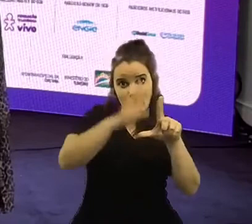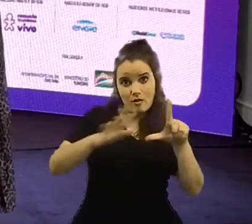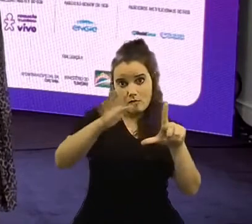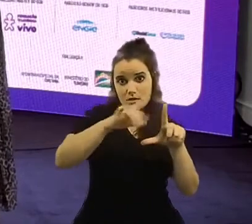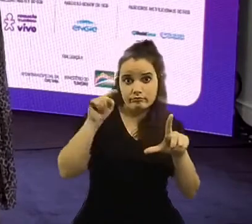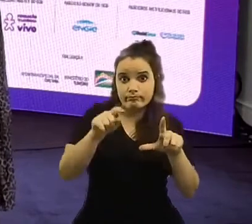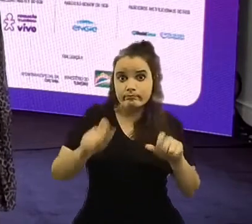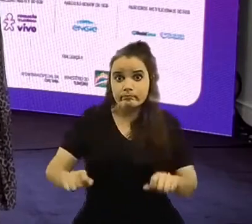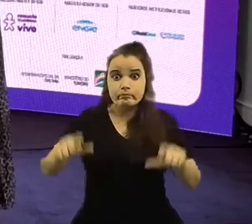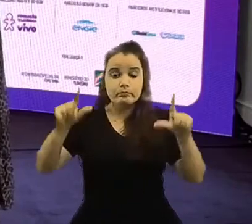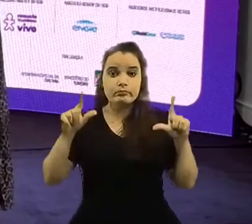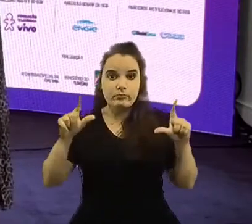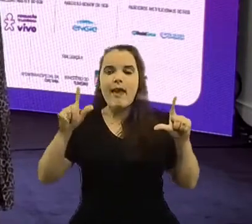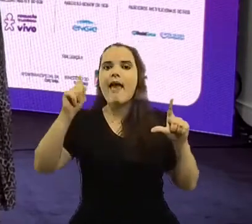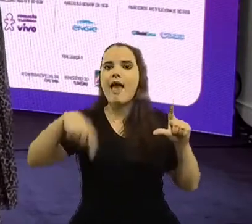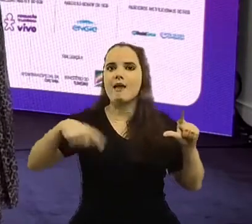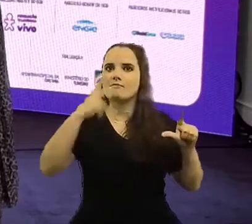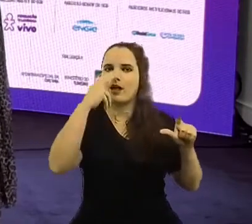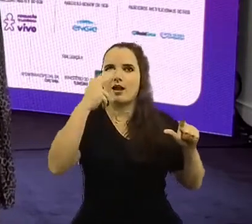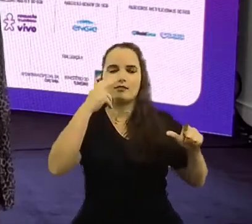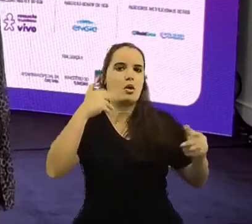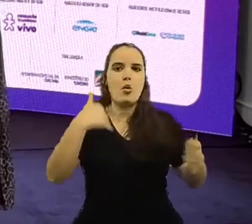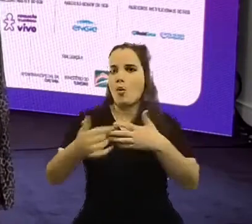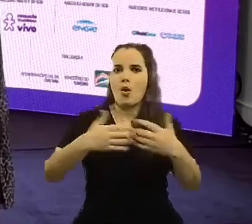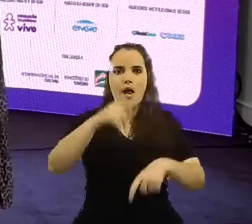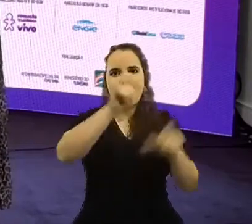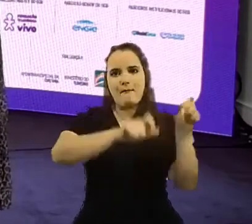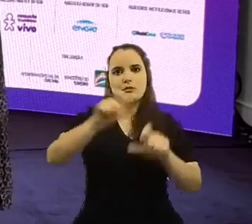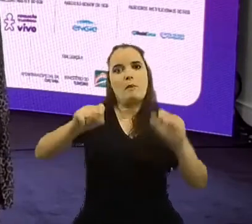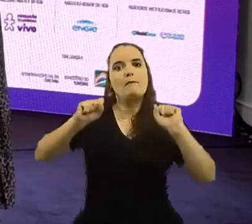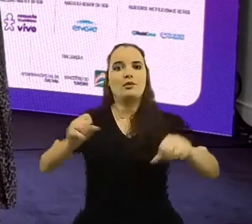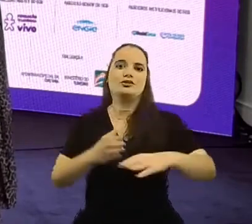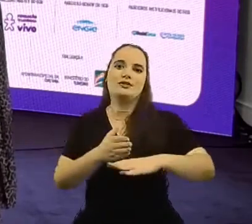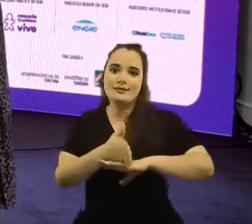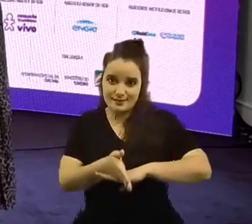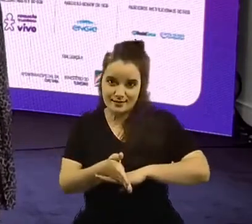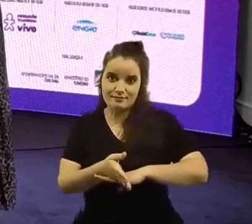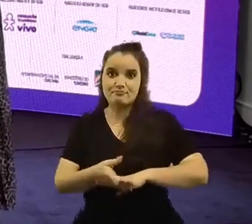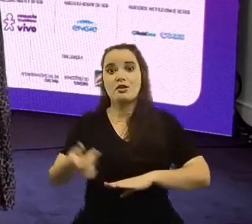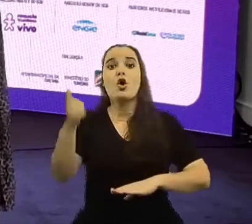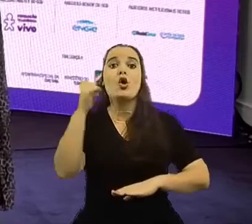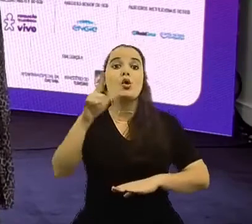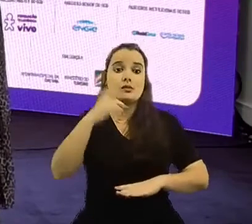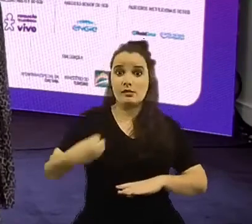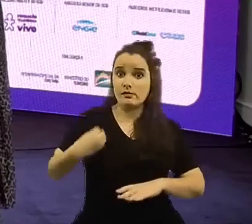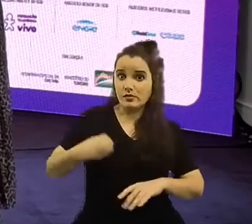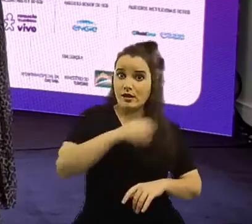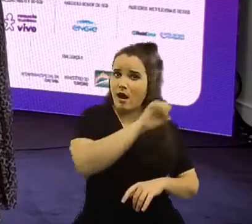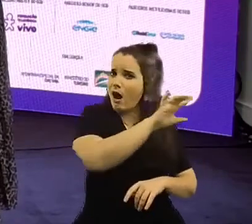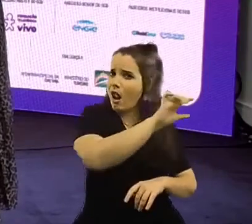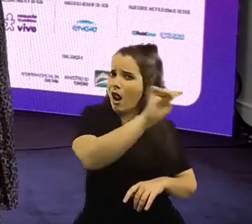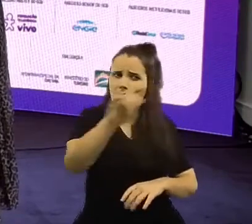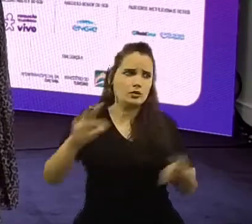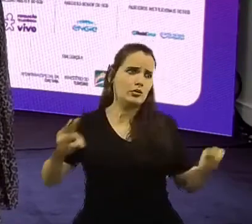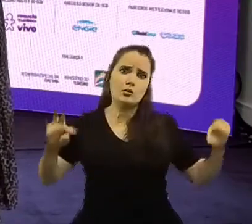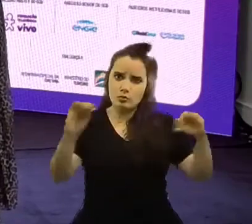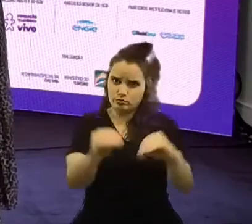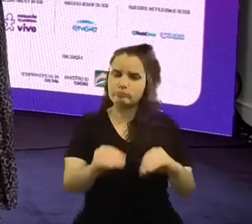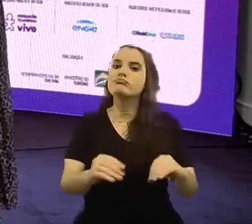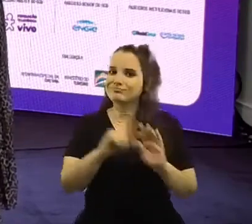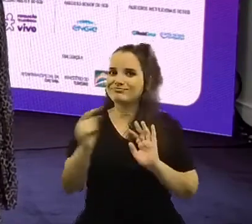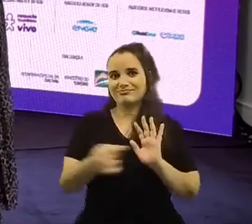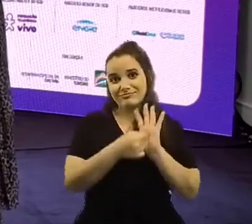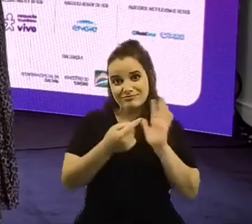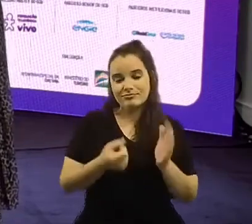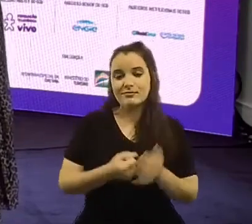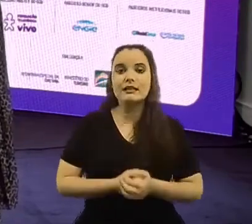todo mundo. E os dados estão na vida de todo mundo. Então, é realmente isso, a gente explicar passo a passo, do zero,